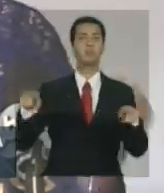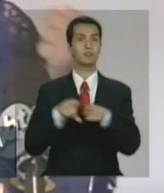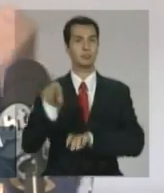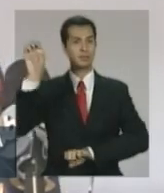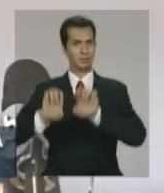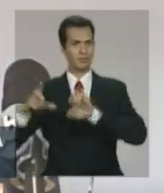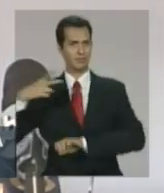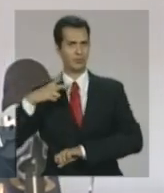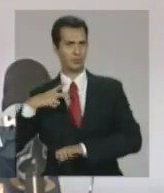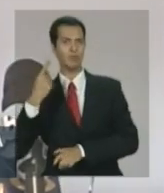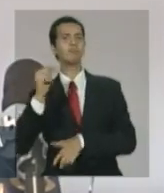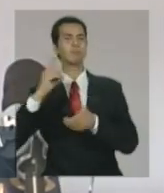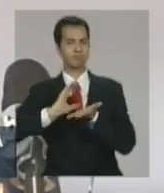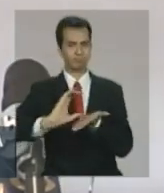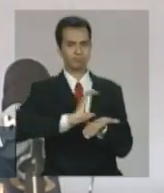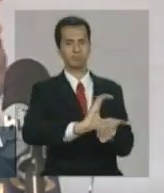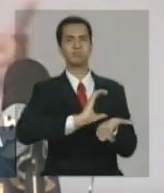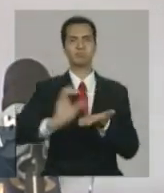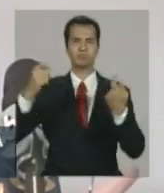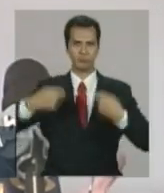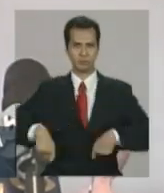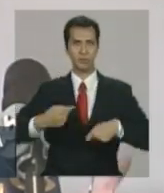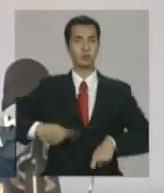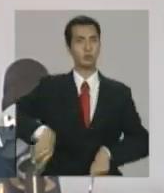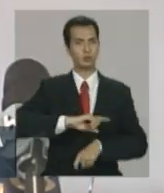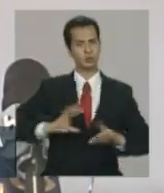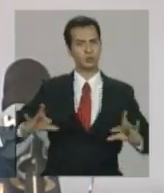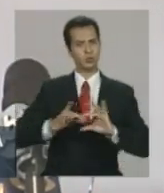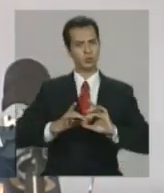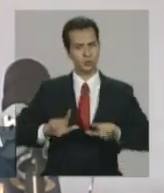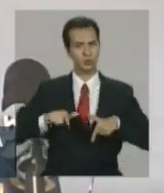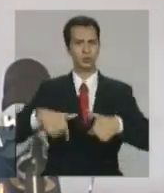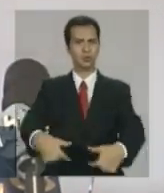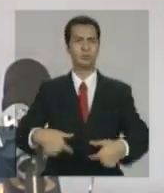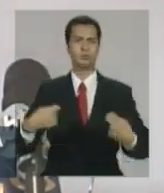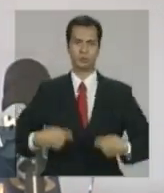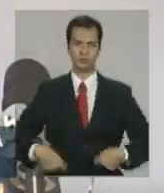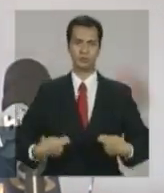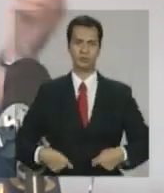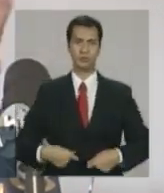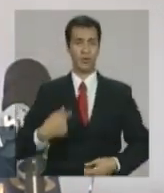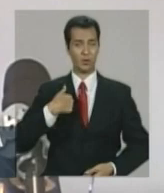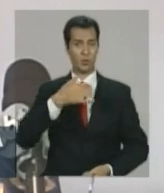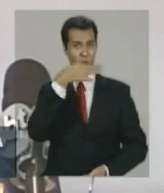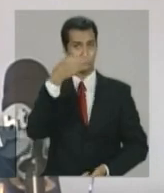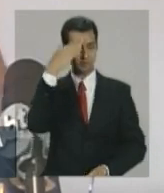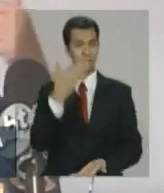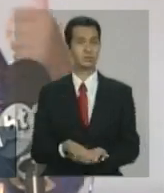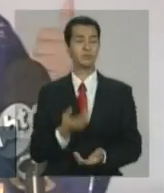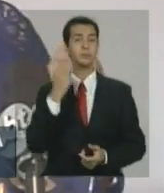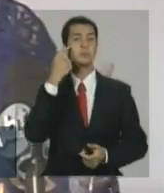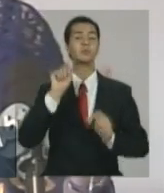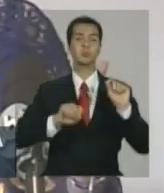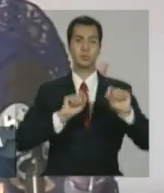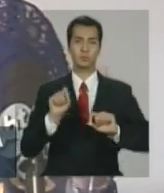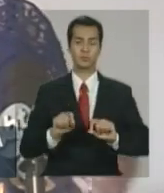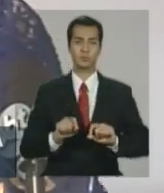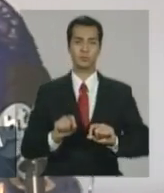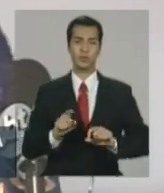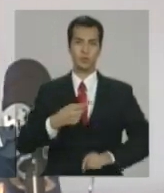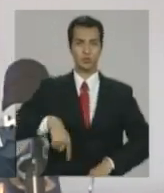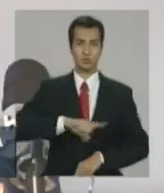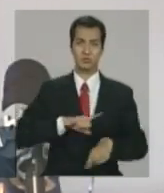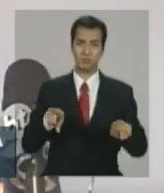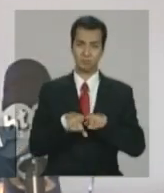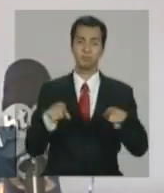Temos necessariamente de fazer esse esforço. Acredito que nós, ao mesmo tempo, também